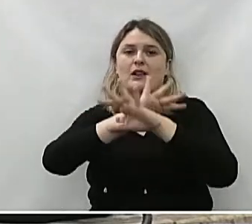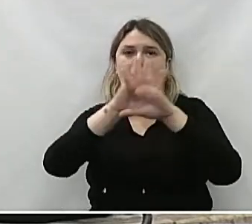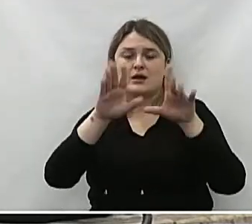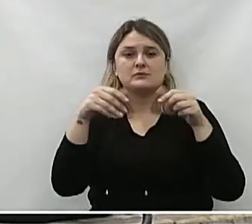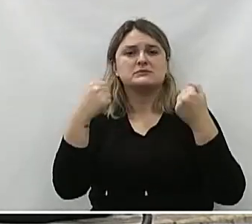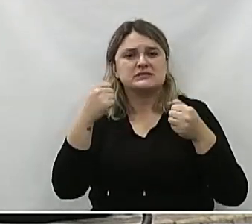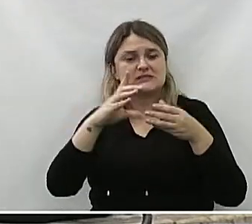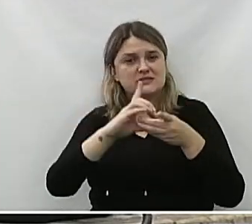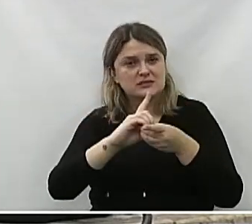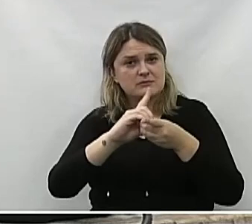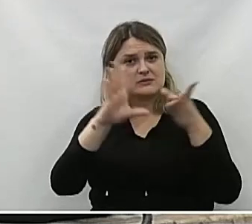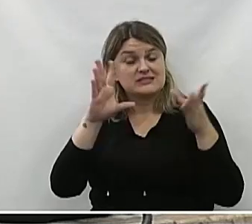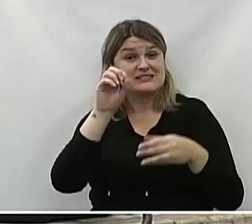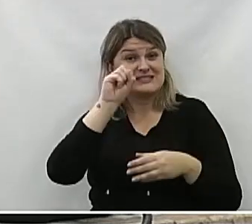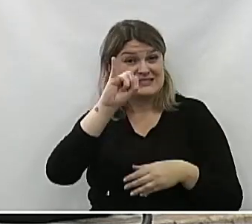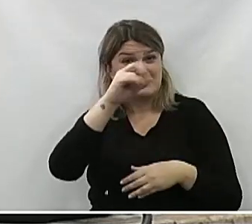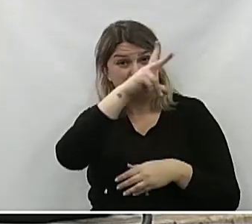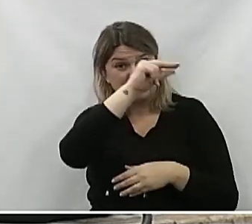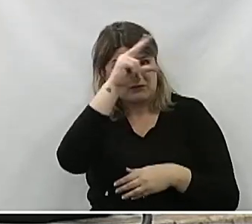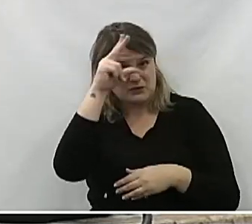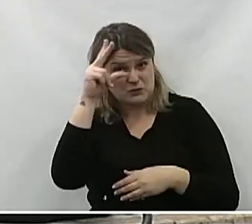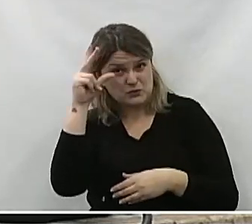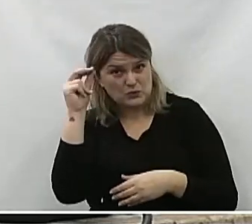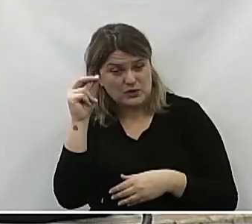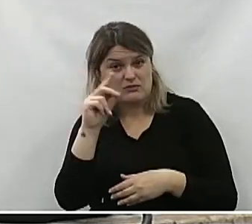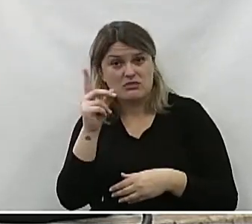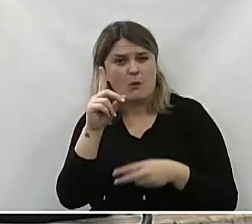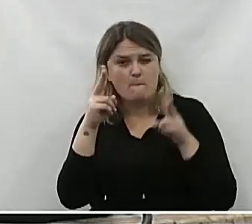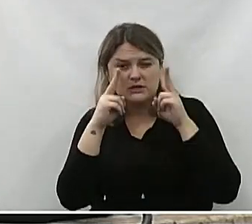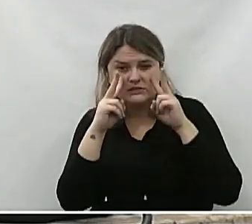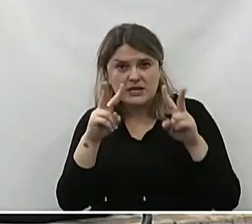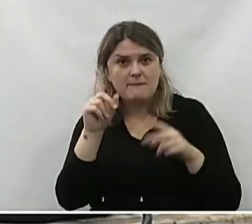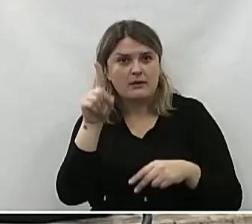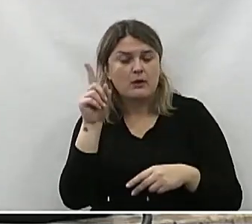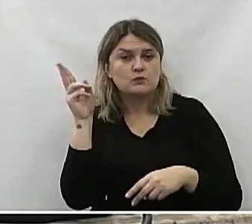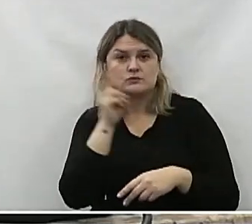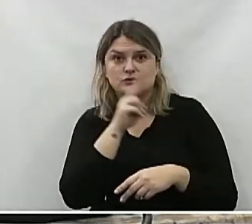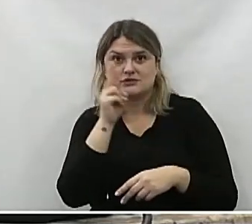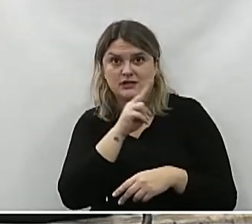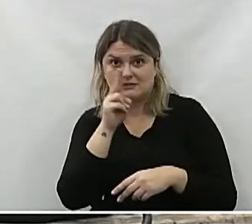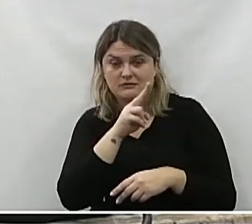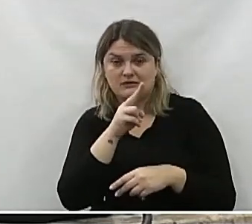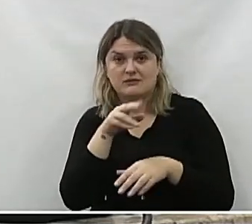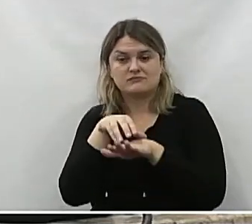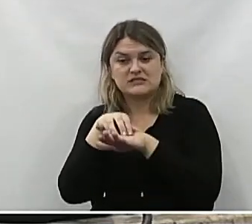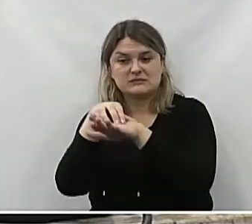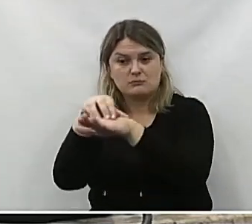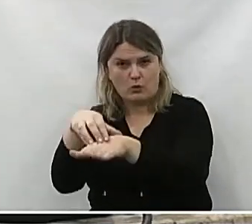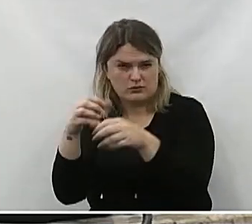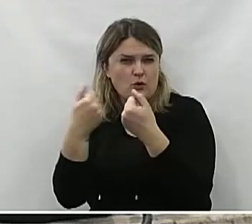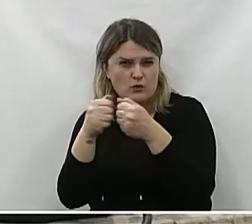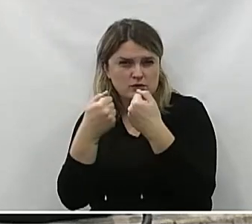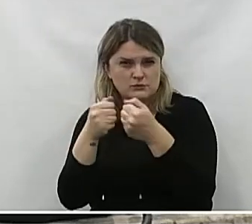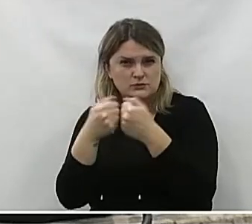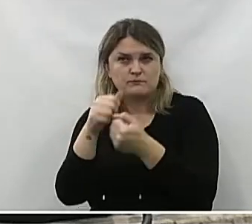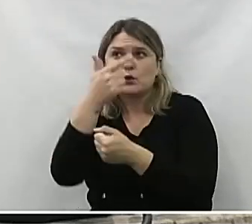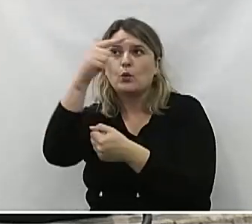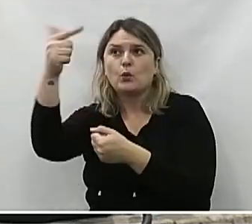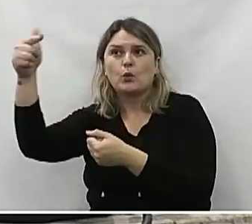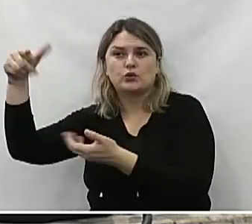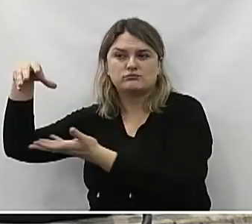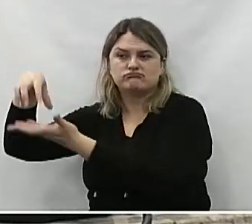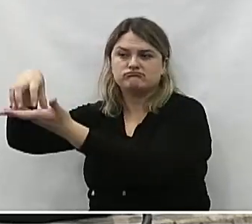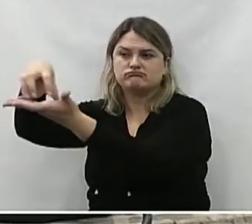democrática Se a Prefeitura de União da Vitória não vê que a urgente a questão do transporte coletivo as outras